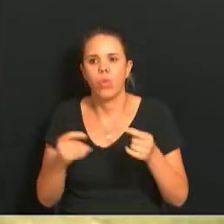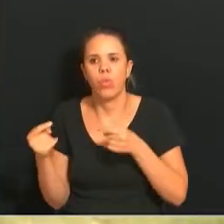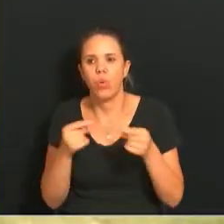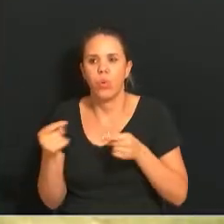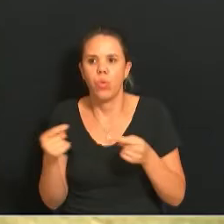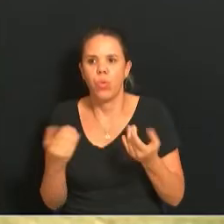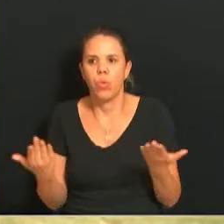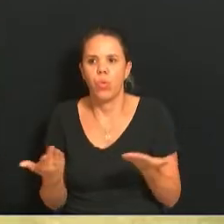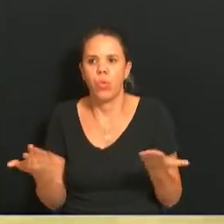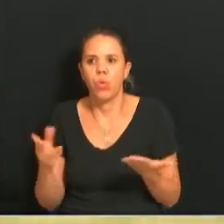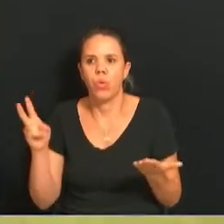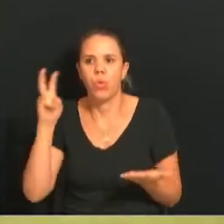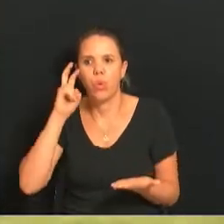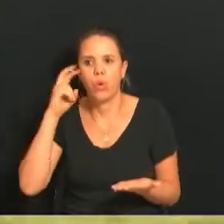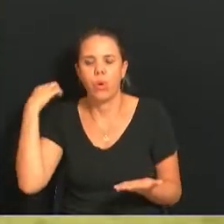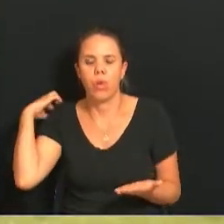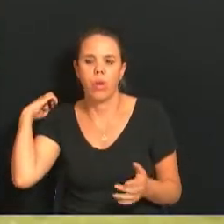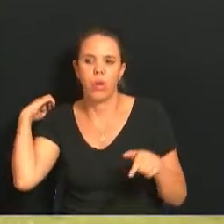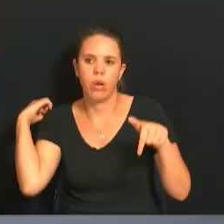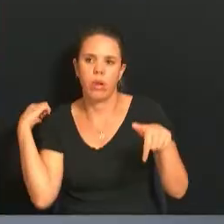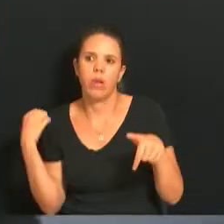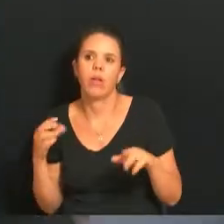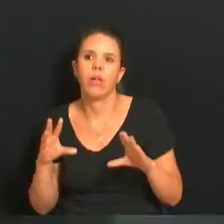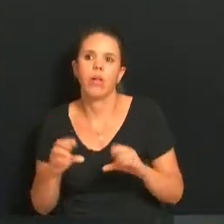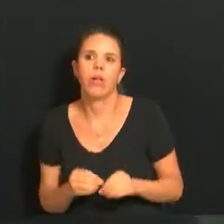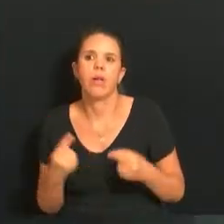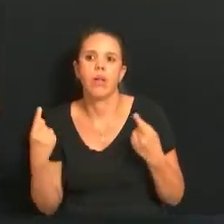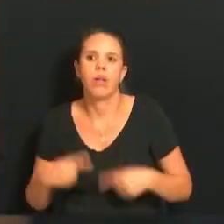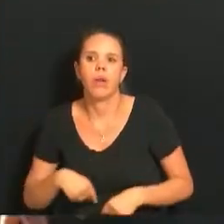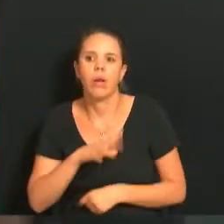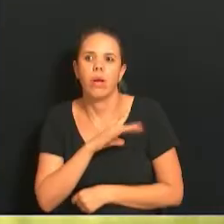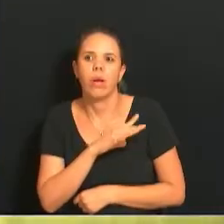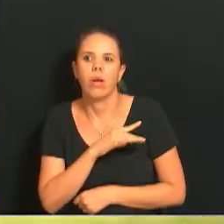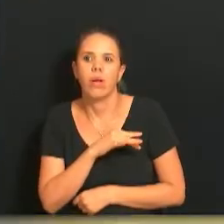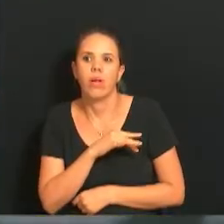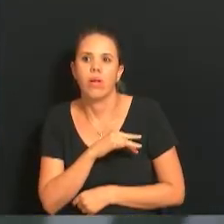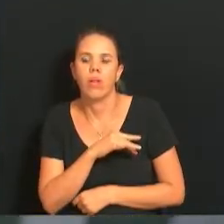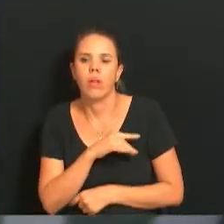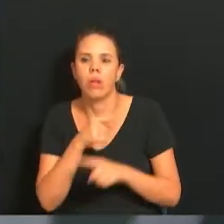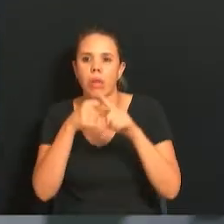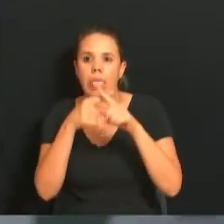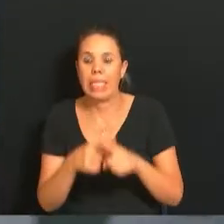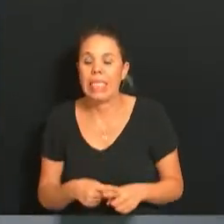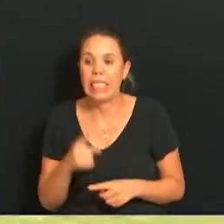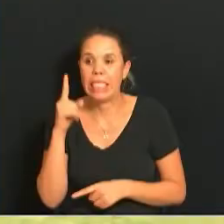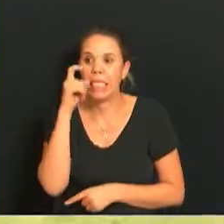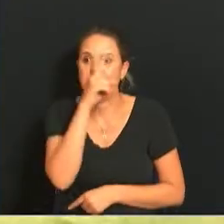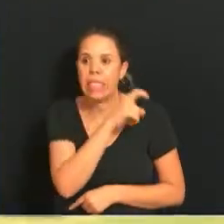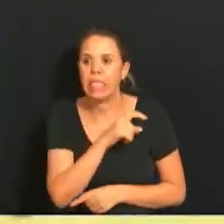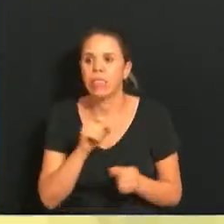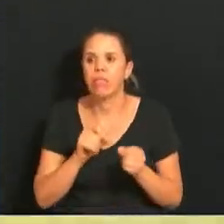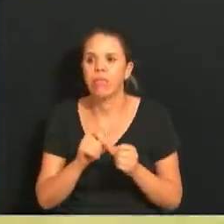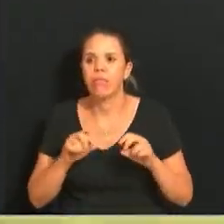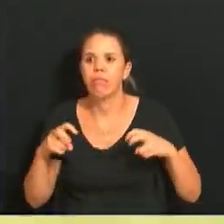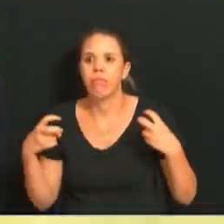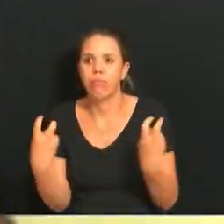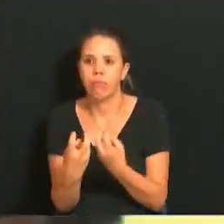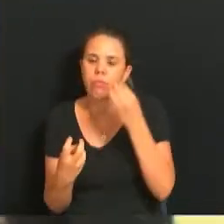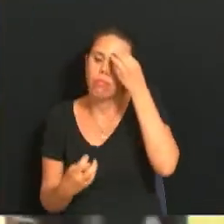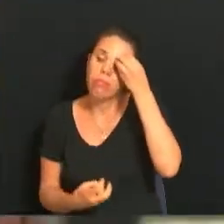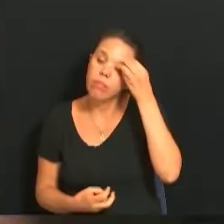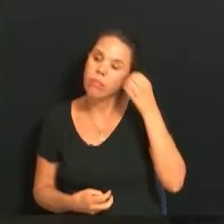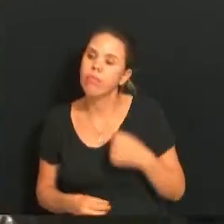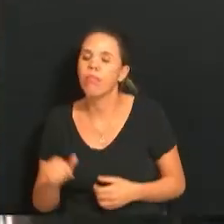logo mais 7 horas da noite contra o Corinthians, partida que vai ser realizada na Neoquímica Arena